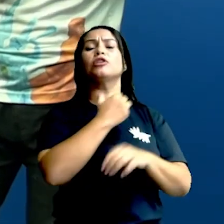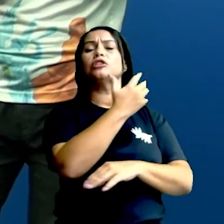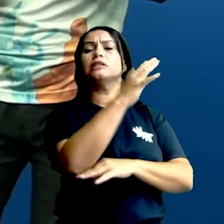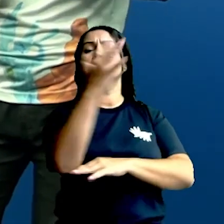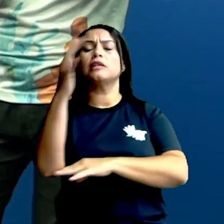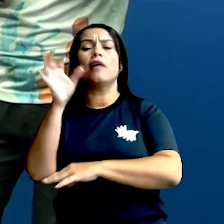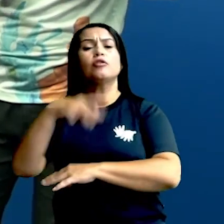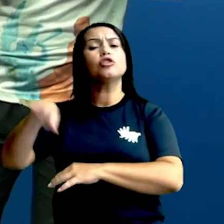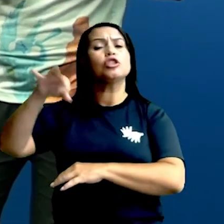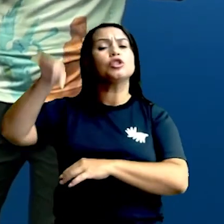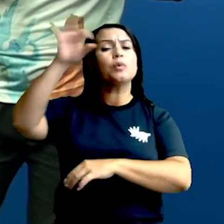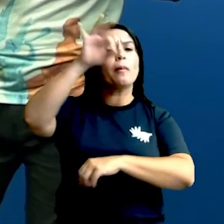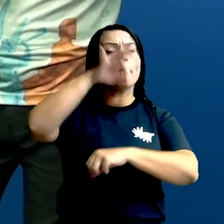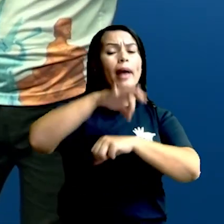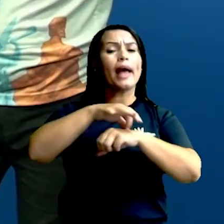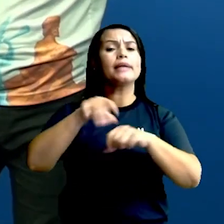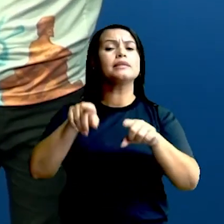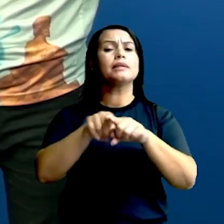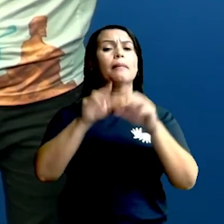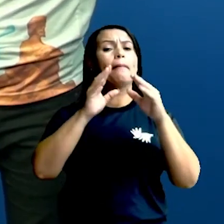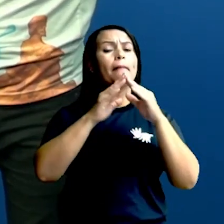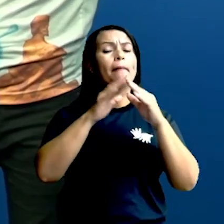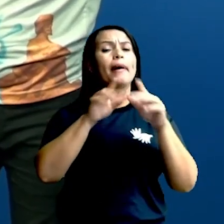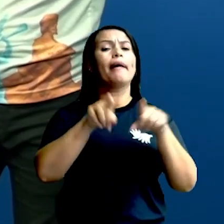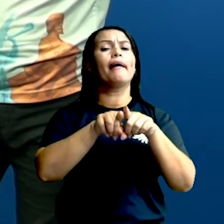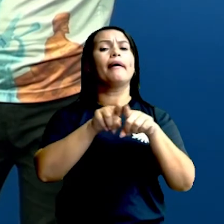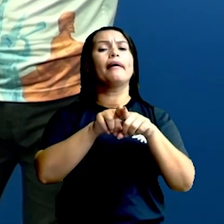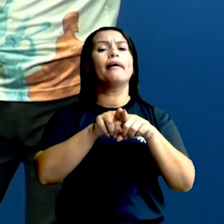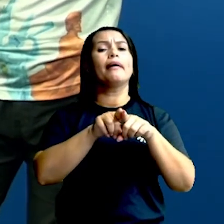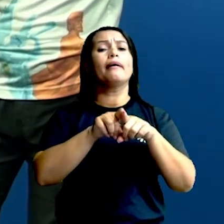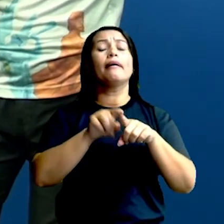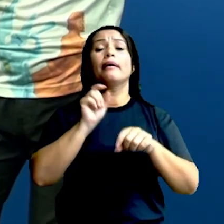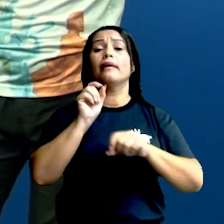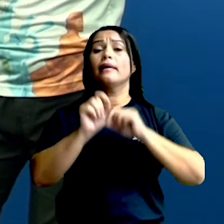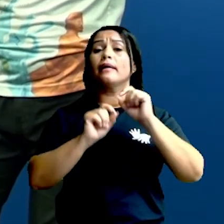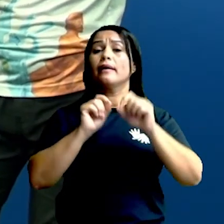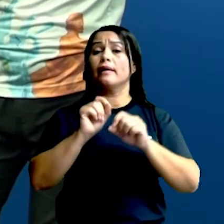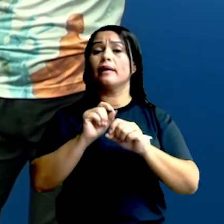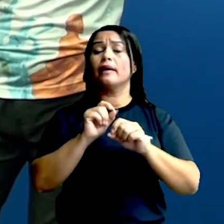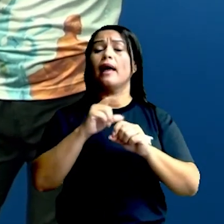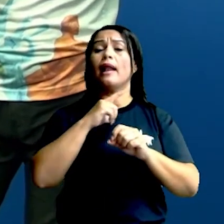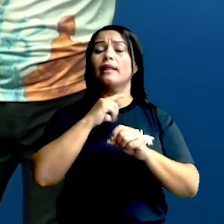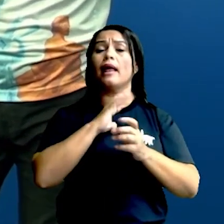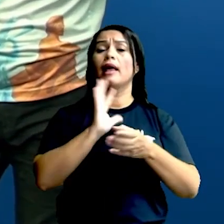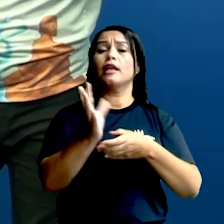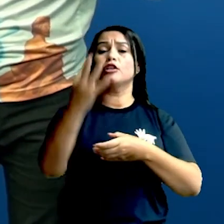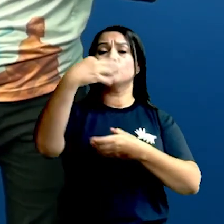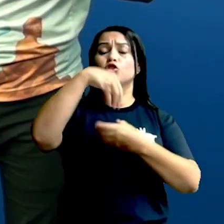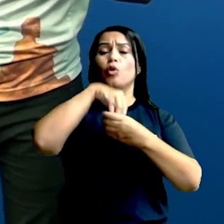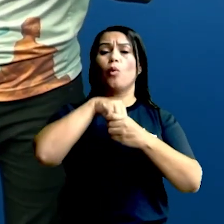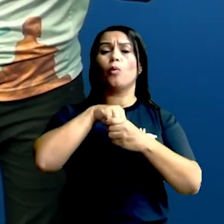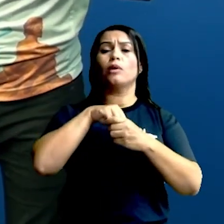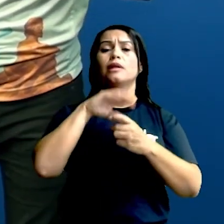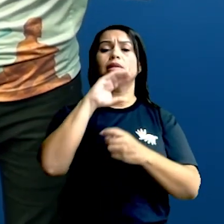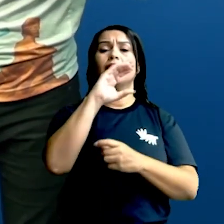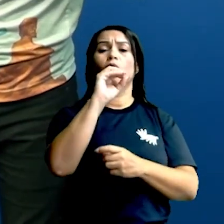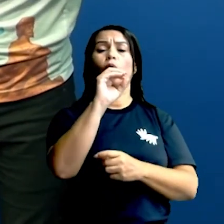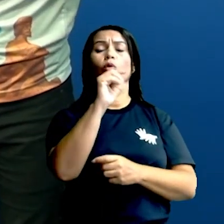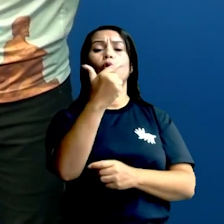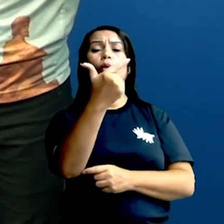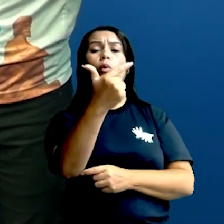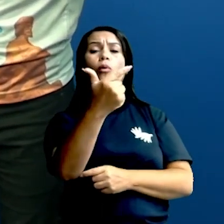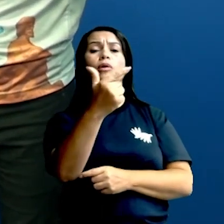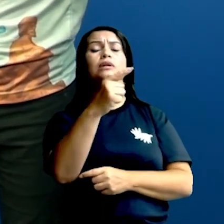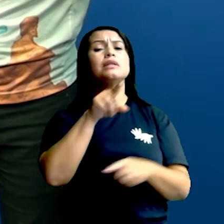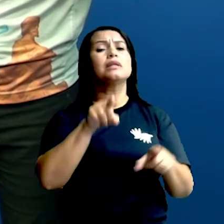de insetos, e que, além disso, ela acumula gás carbônico no seu tronco, em